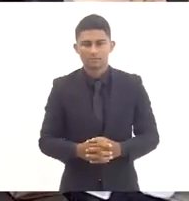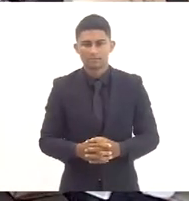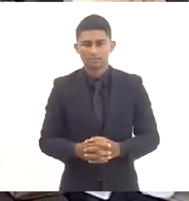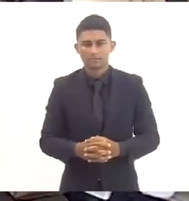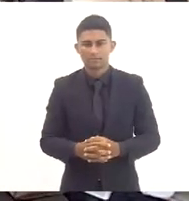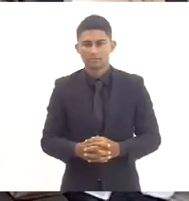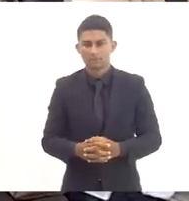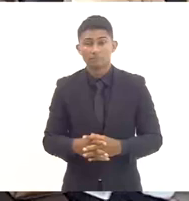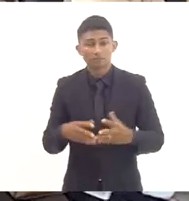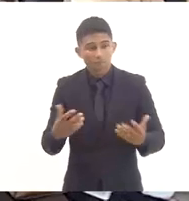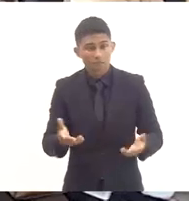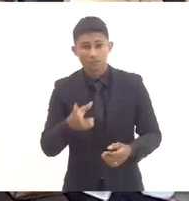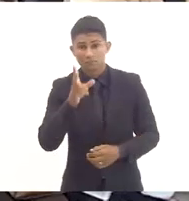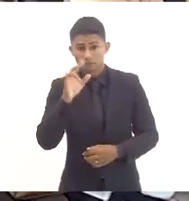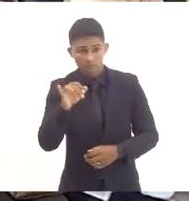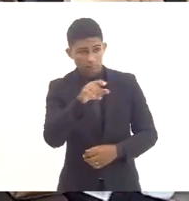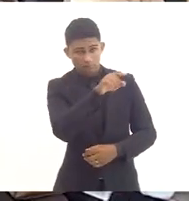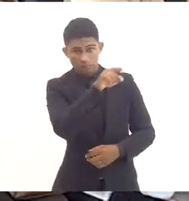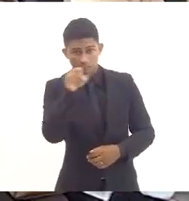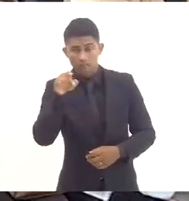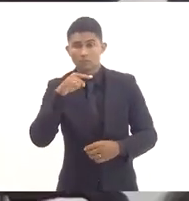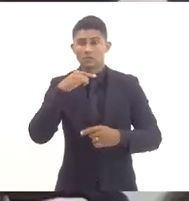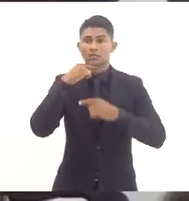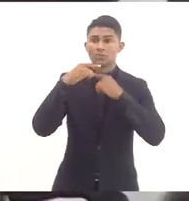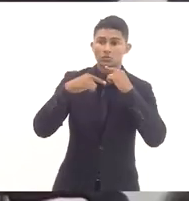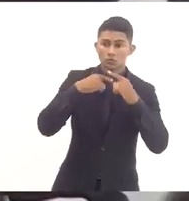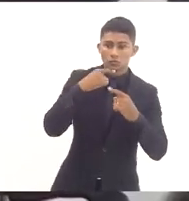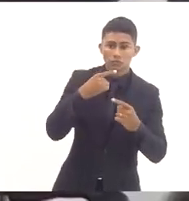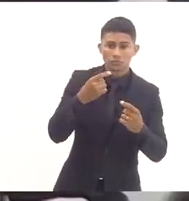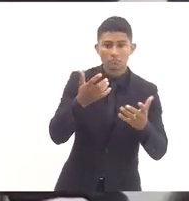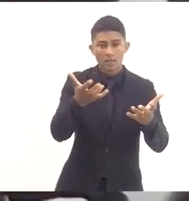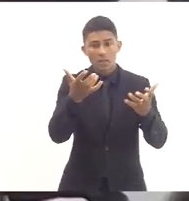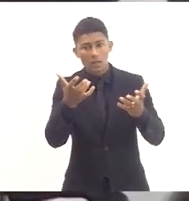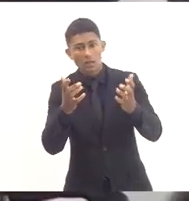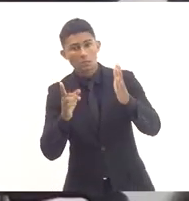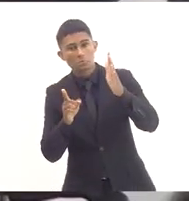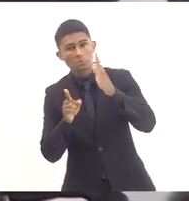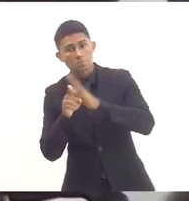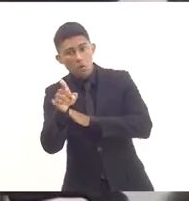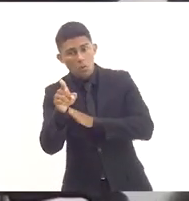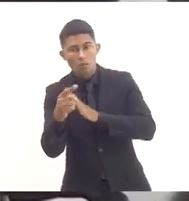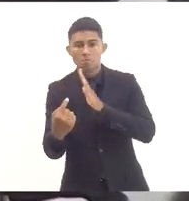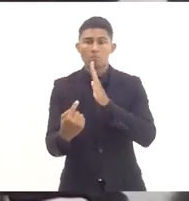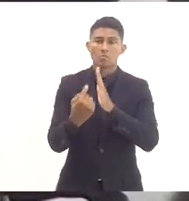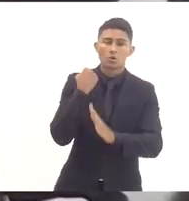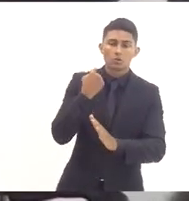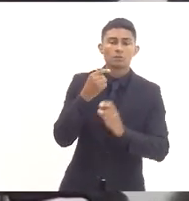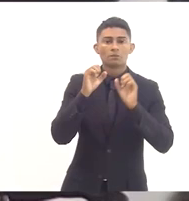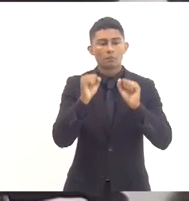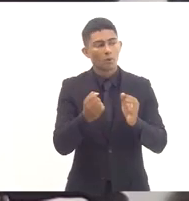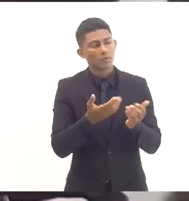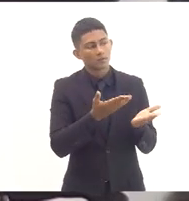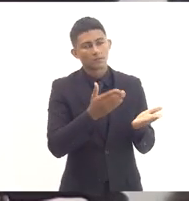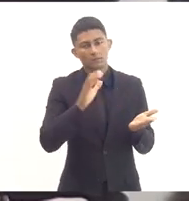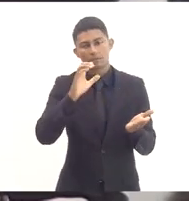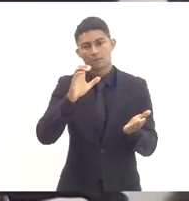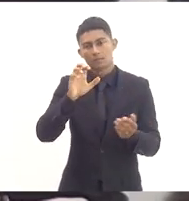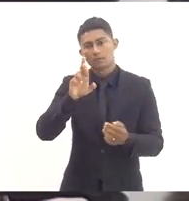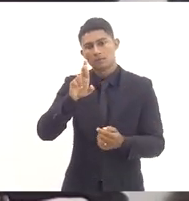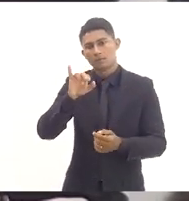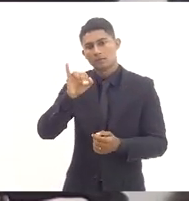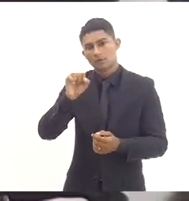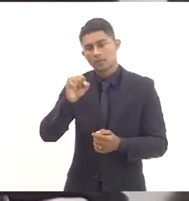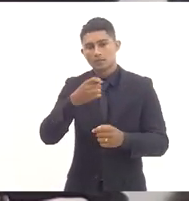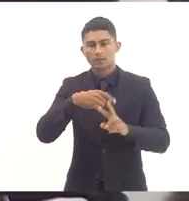se alguém tiver alguma dúvida ou quiser fazer alguma pergunta por favor só falar com a crise ali e com